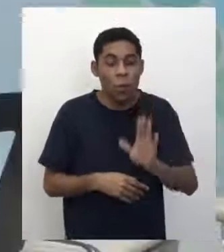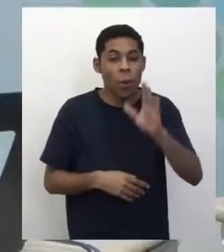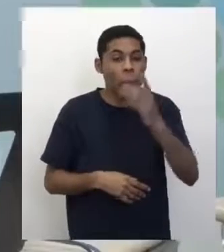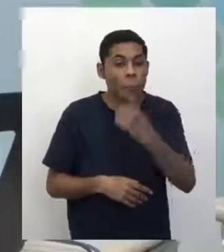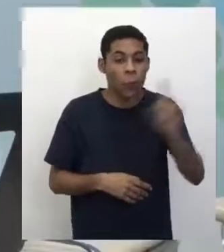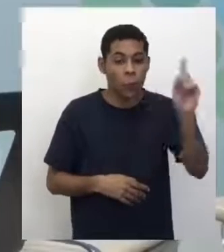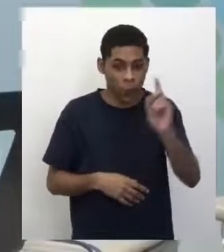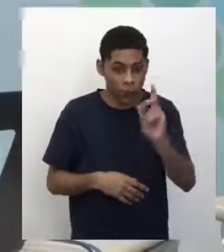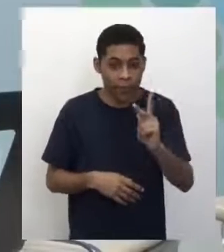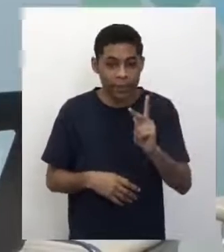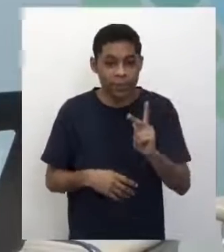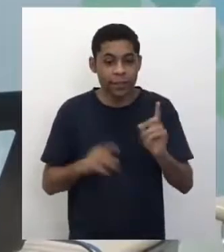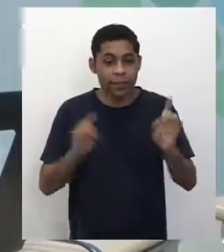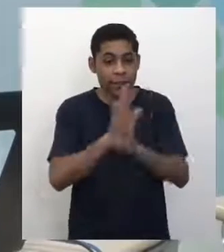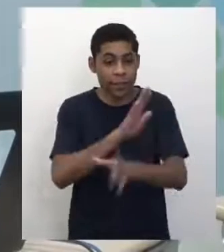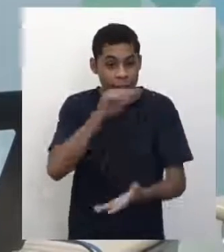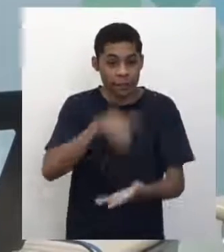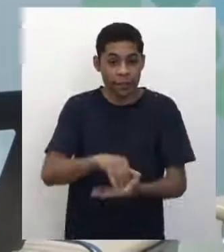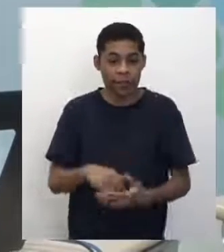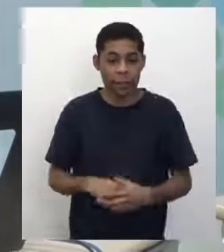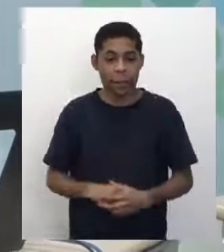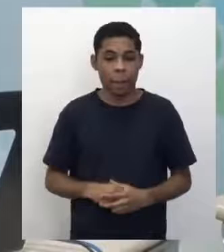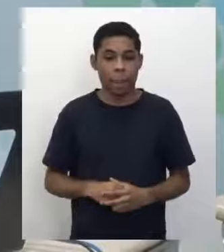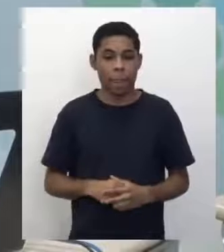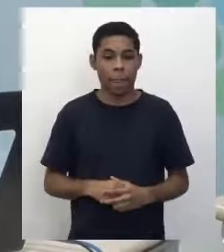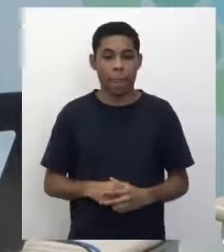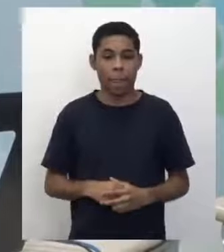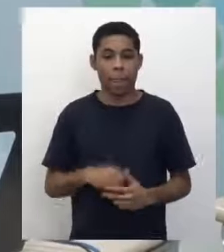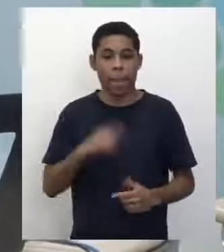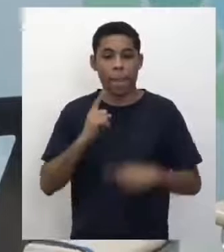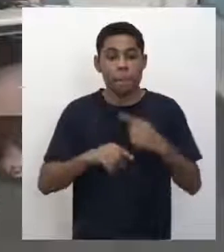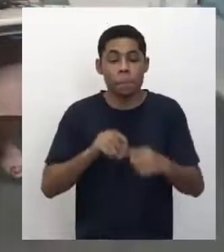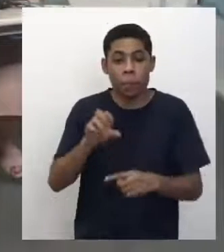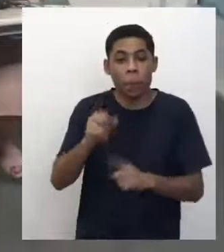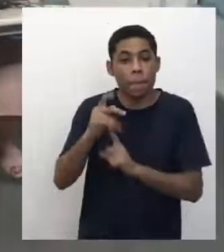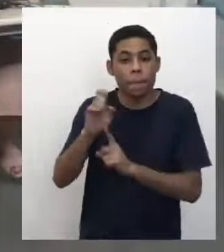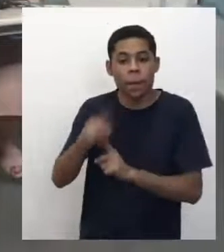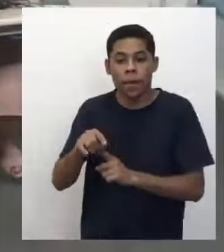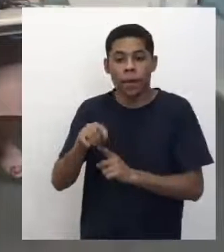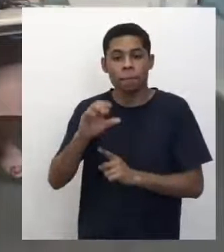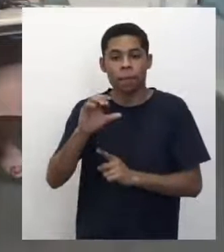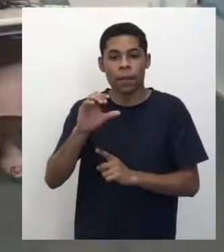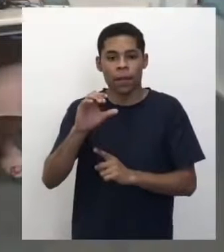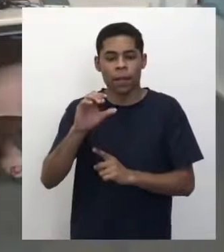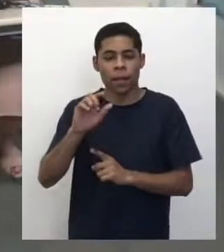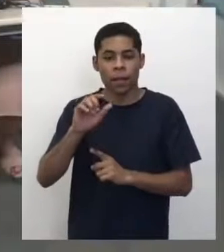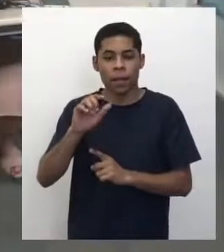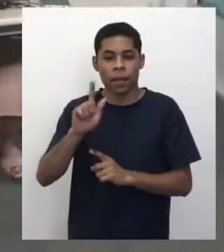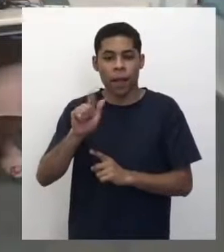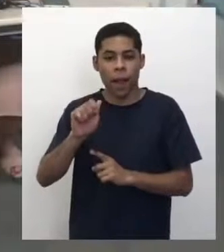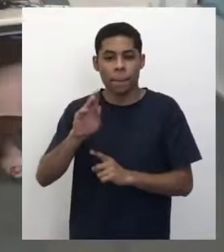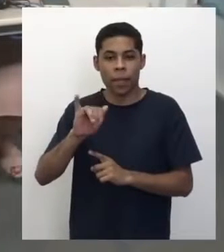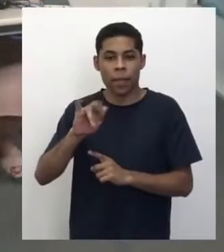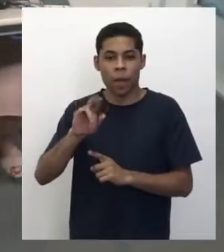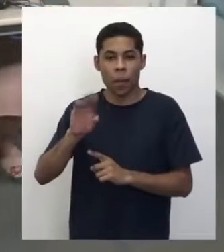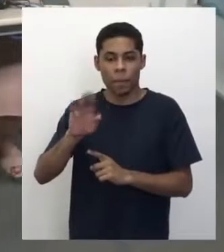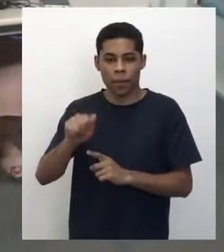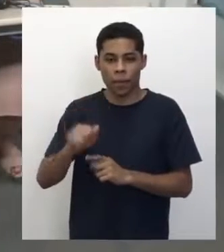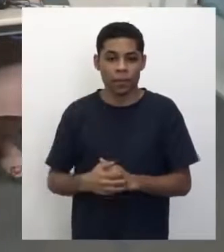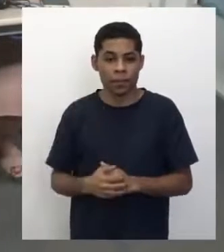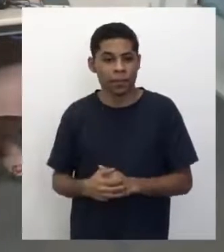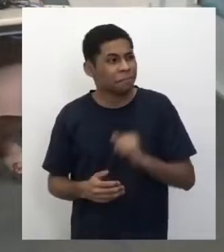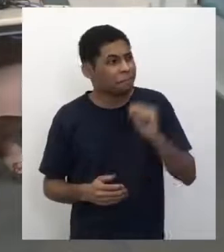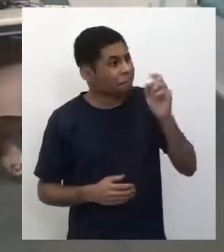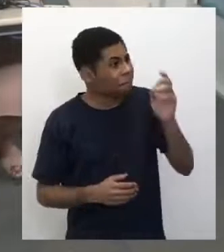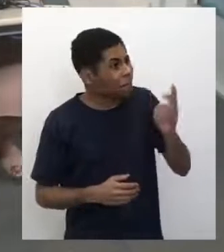aqui e vai ser o fim da história. E acharam um pé de gabiroba. Pronto, fechou demais, gente, essa história com o pé